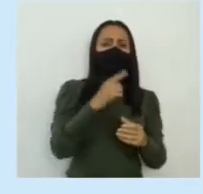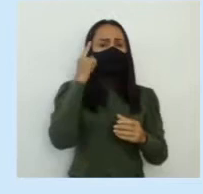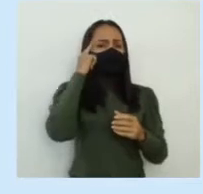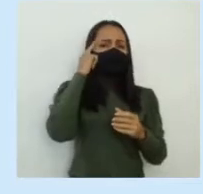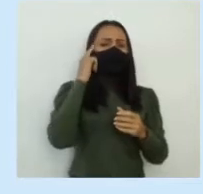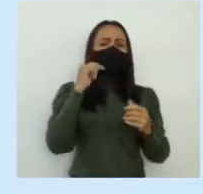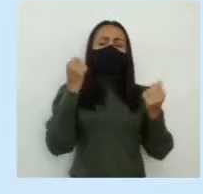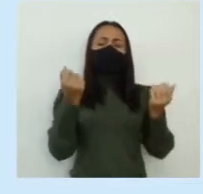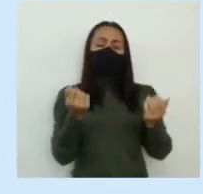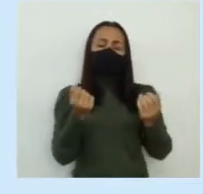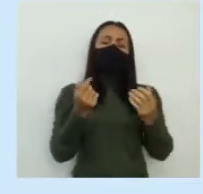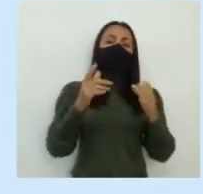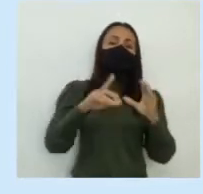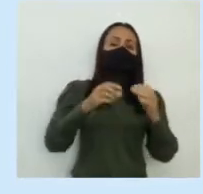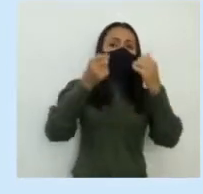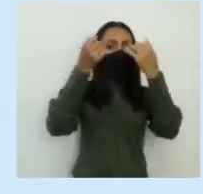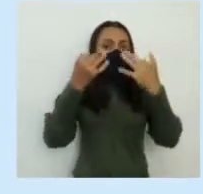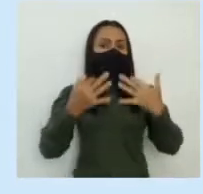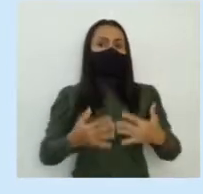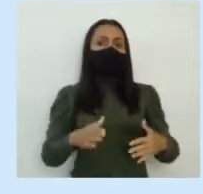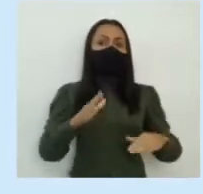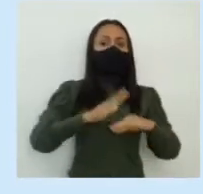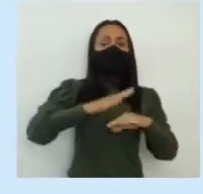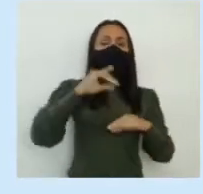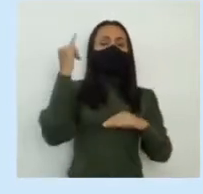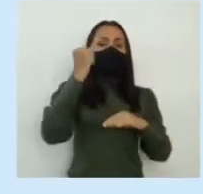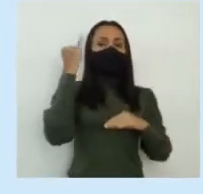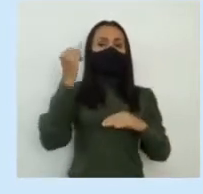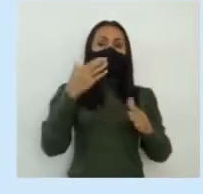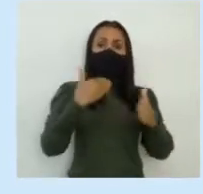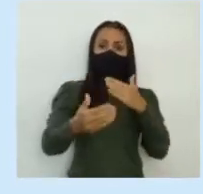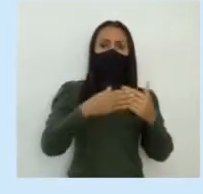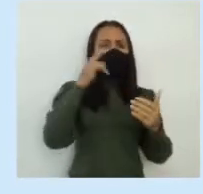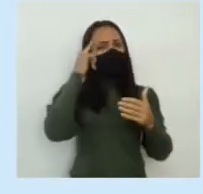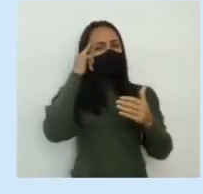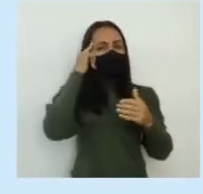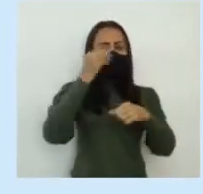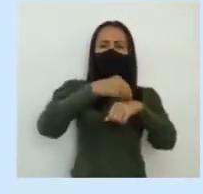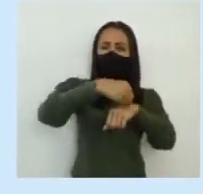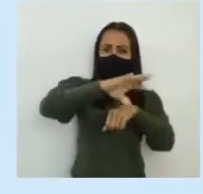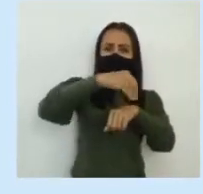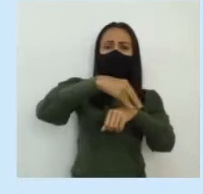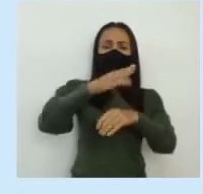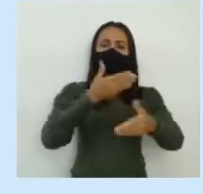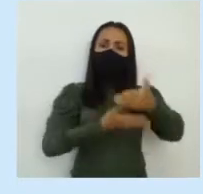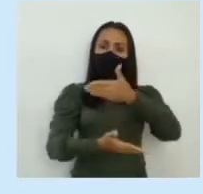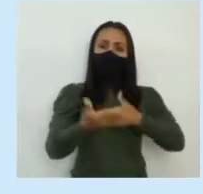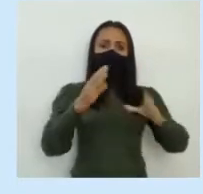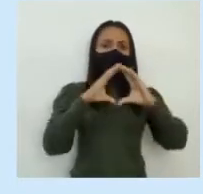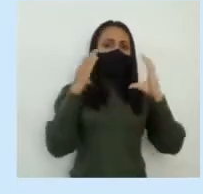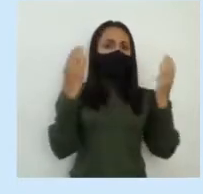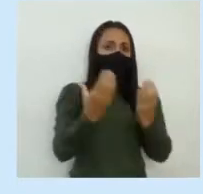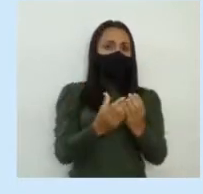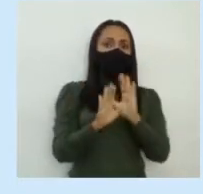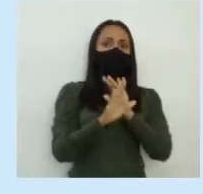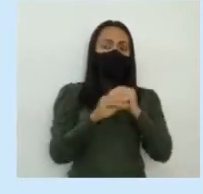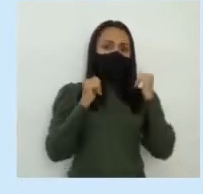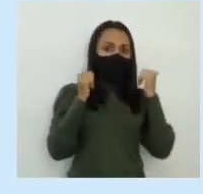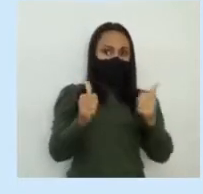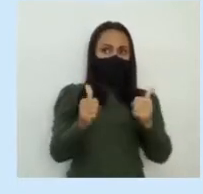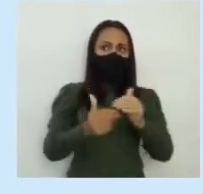realmente sobre o que é mais importante, mas qualquer dúvida, manda mensagem, interage no fórum, não guarda dúvida não,